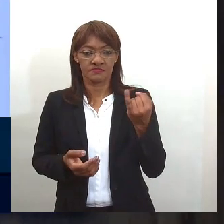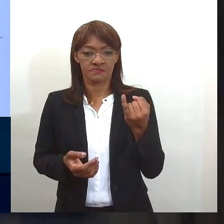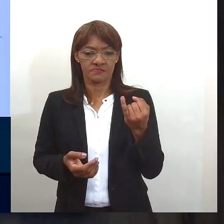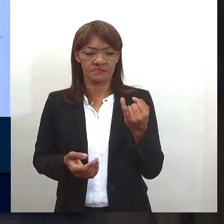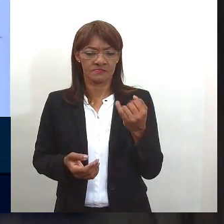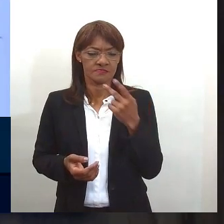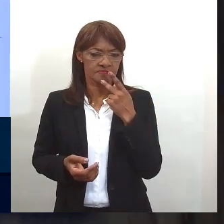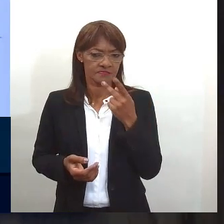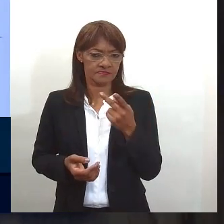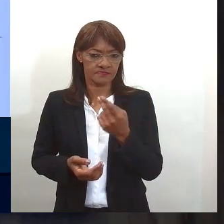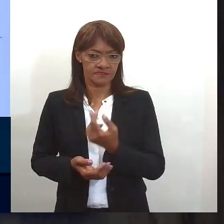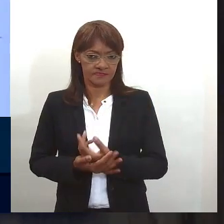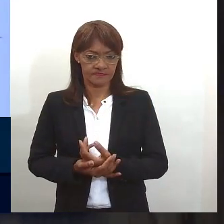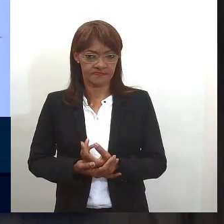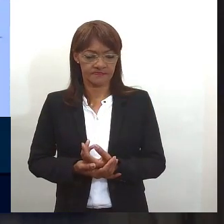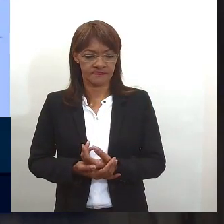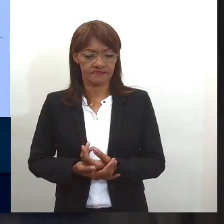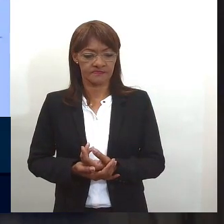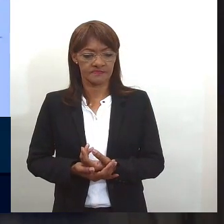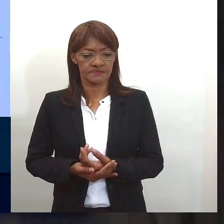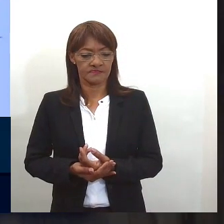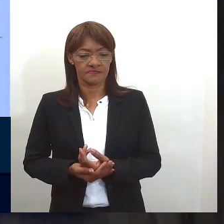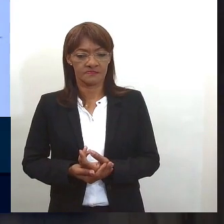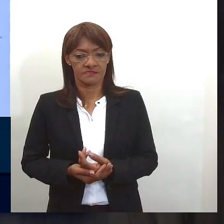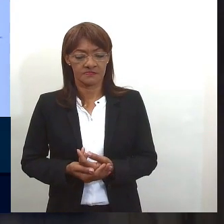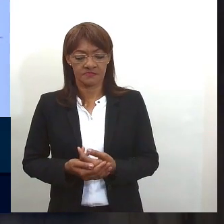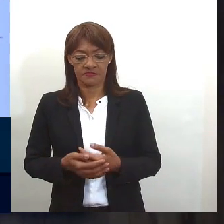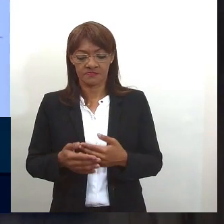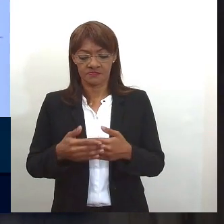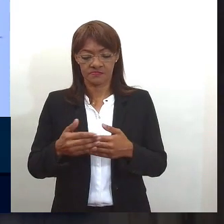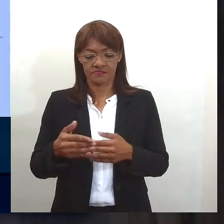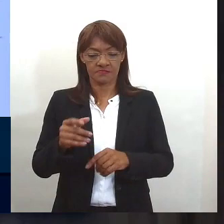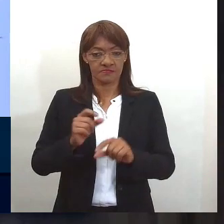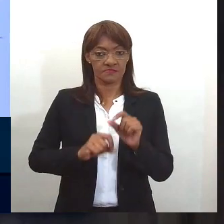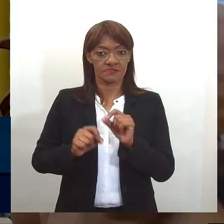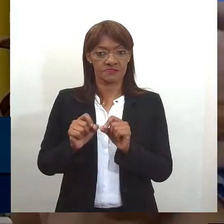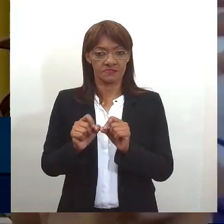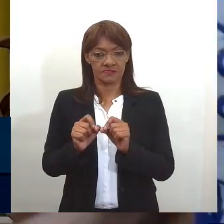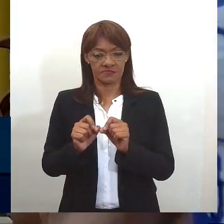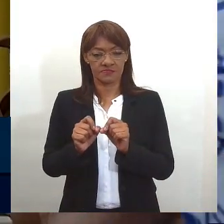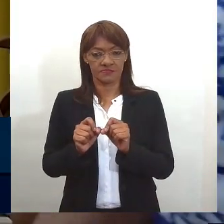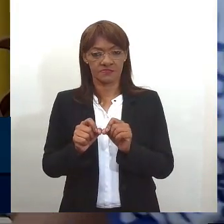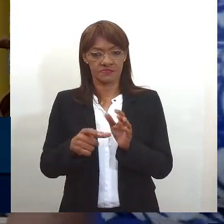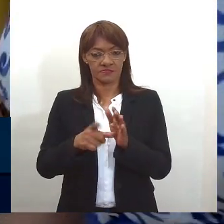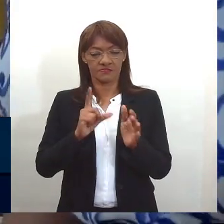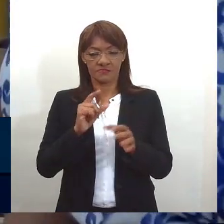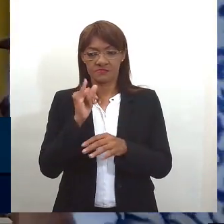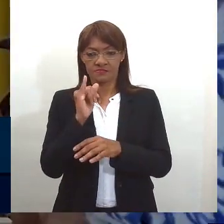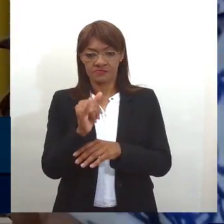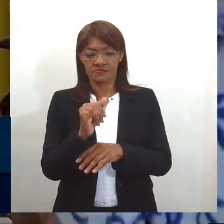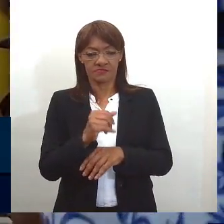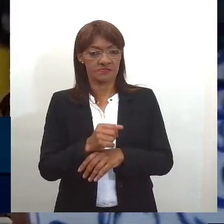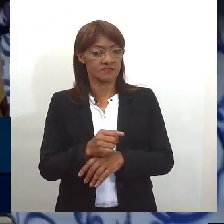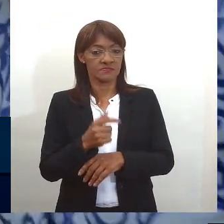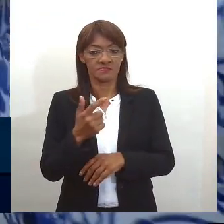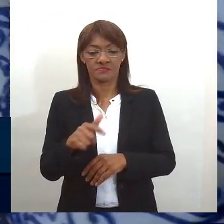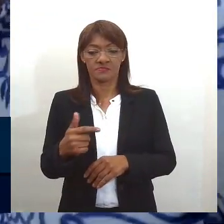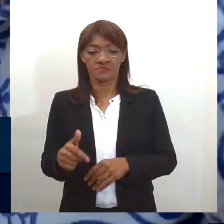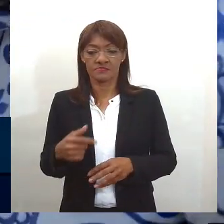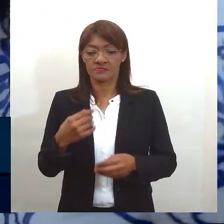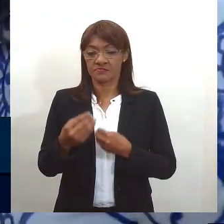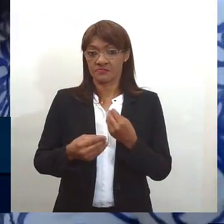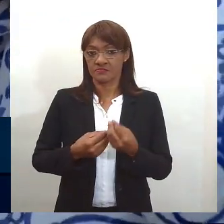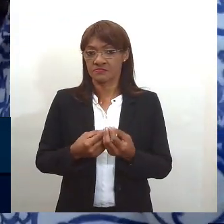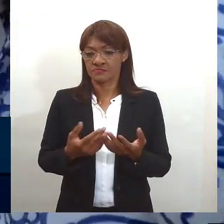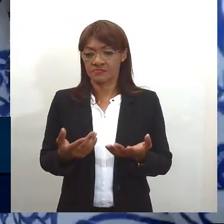Essa apuração do resultado nominal, como eu falei para vocês, o primário ele não tem os juros em cargos, ativos e passivos. Se a gente coloca os